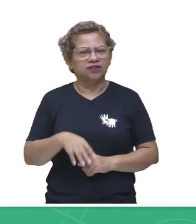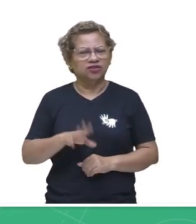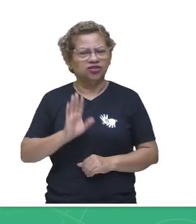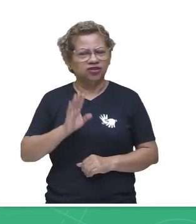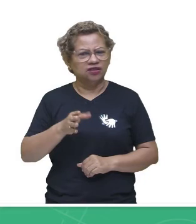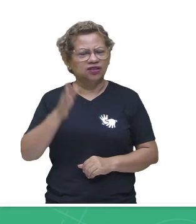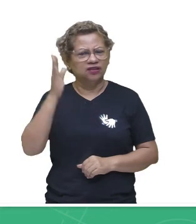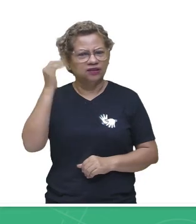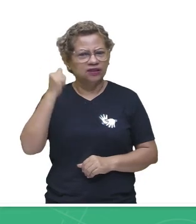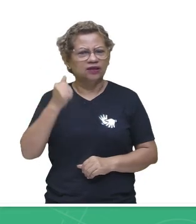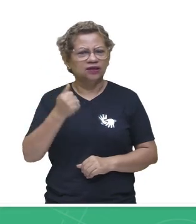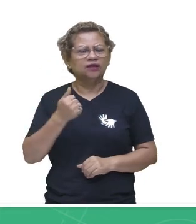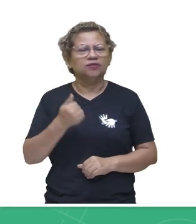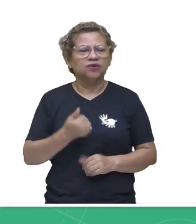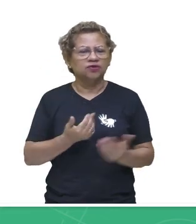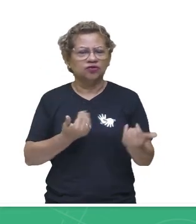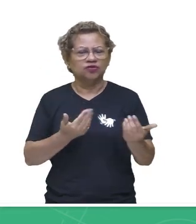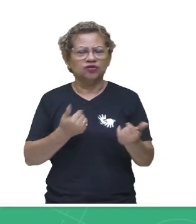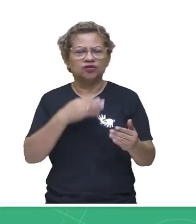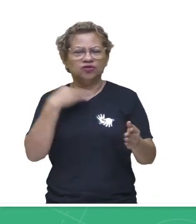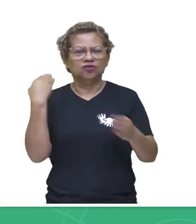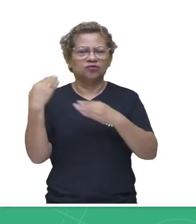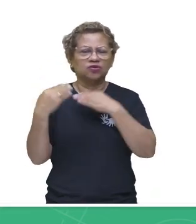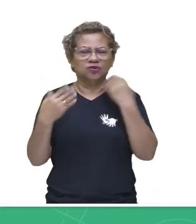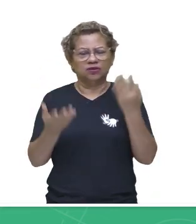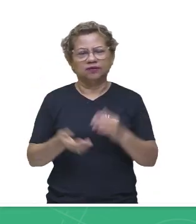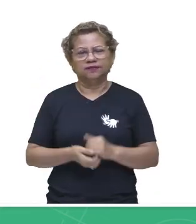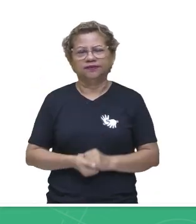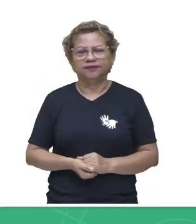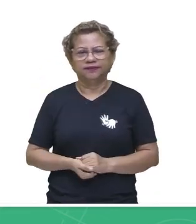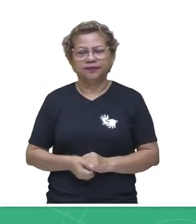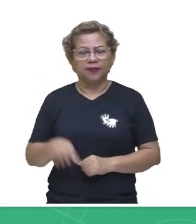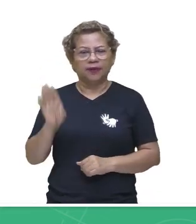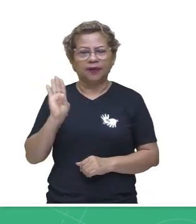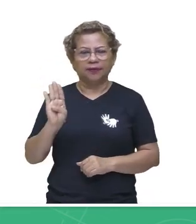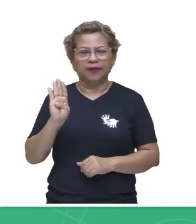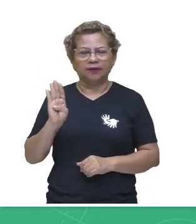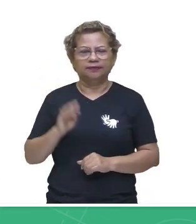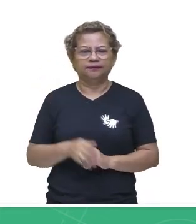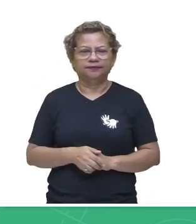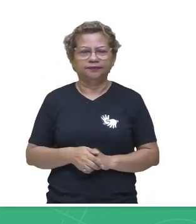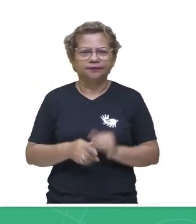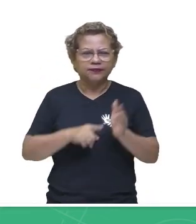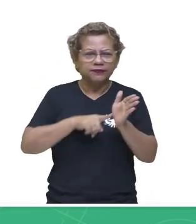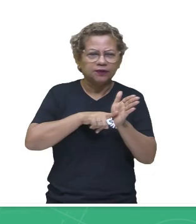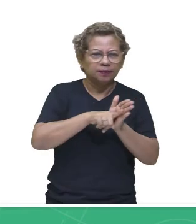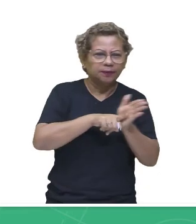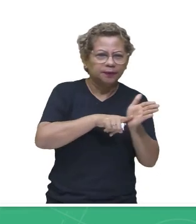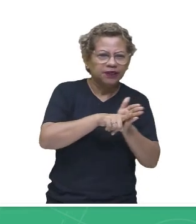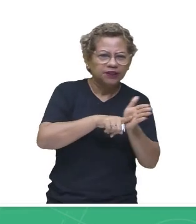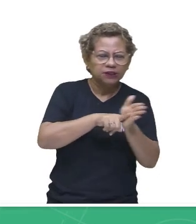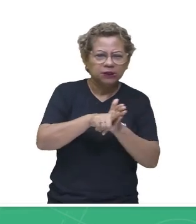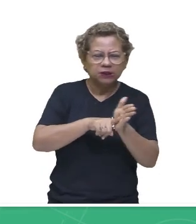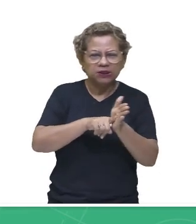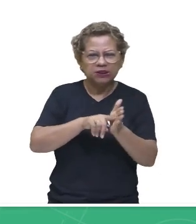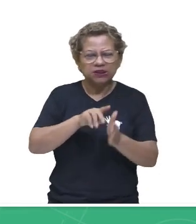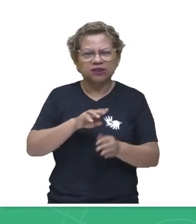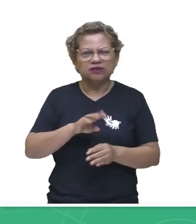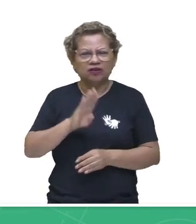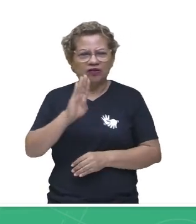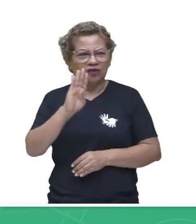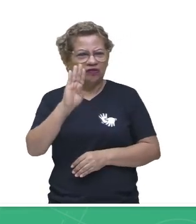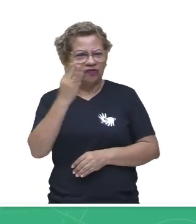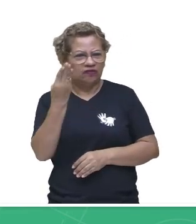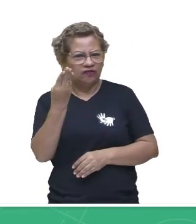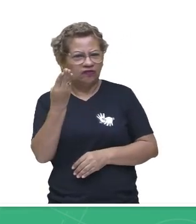aí diariamente. E continua, não é isso? Na letra B, diz, olha, dados infundados. Será que são dados infundados?